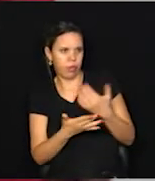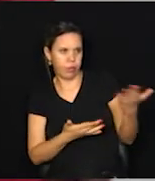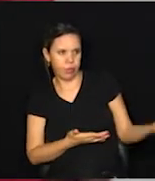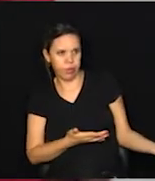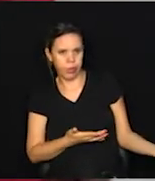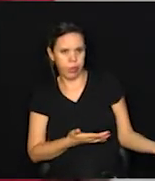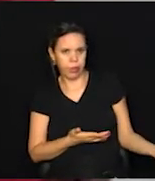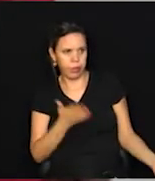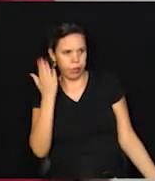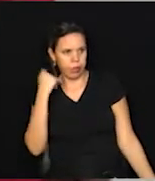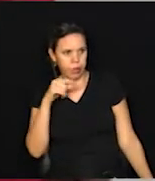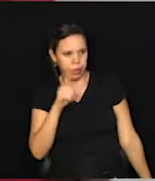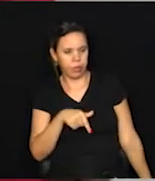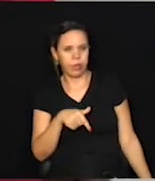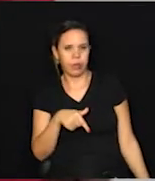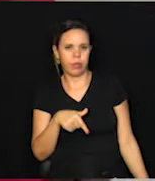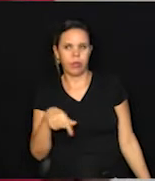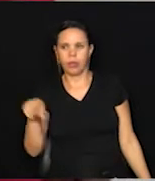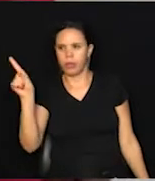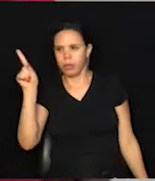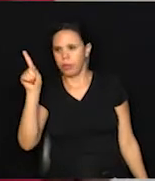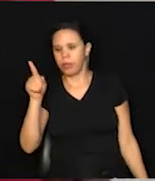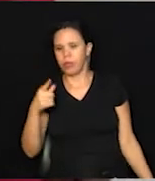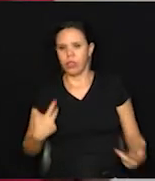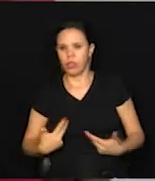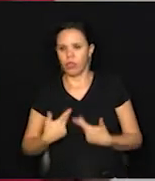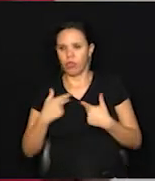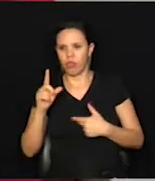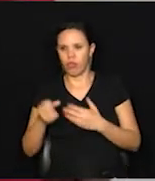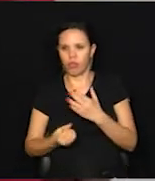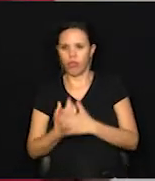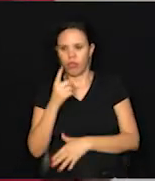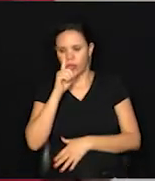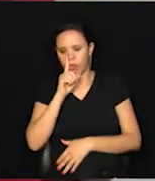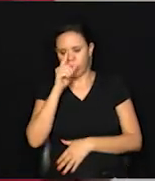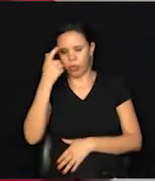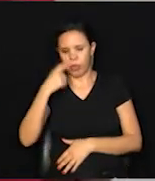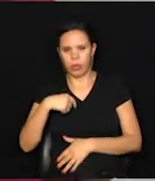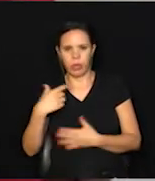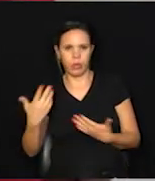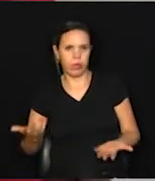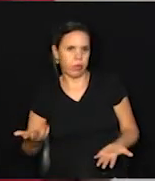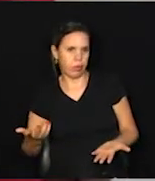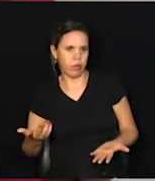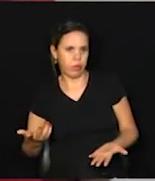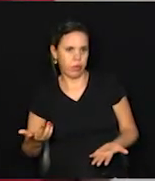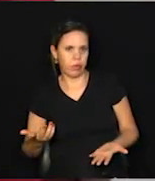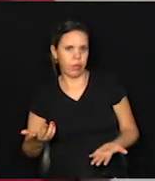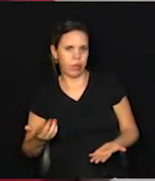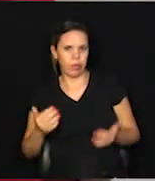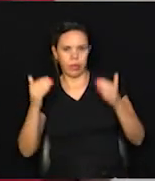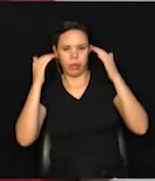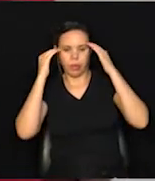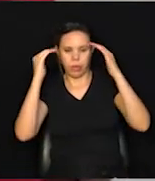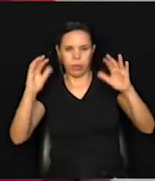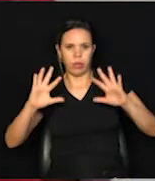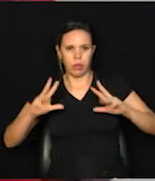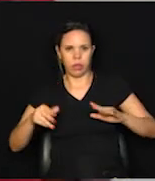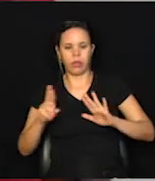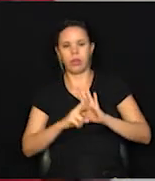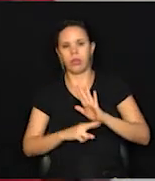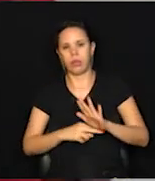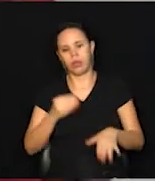ele entende que o fato de estar indo para uma cirurgia eletiva já o coloca em risco. Em que pese a gente está seguindo todos os protocolos